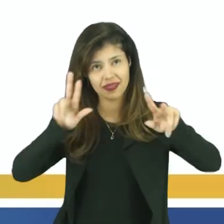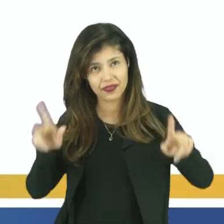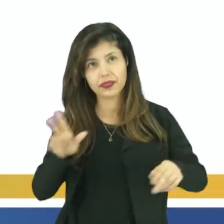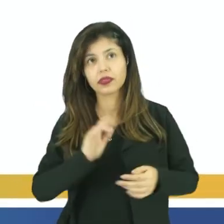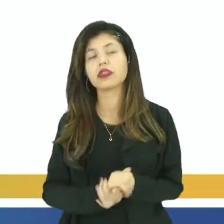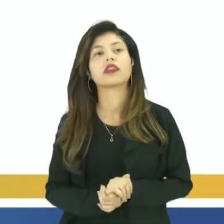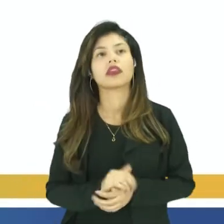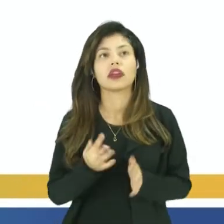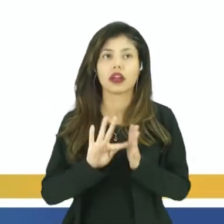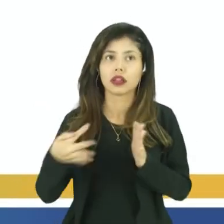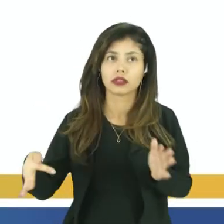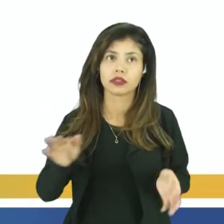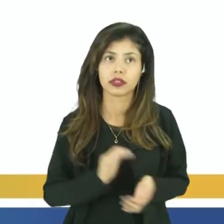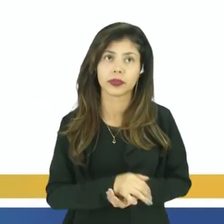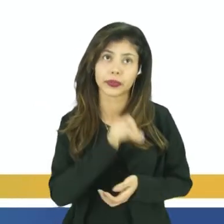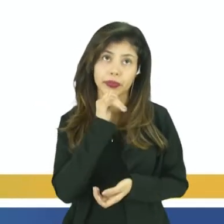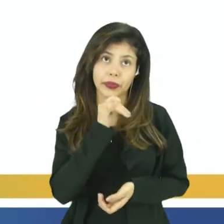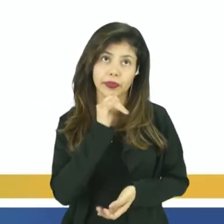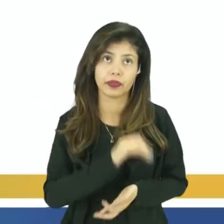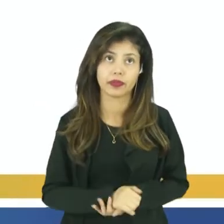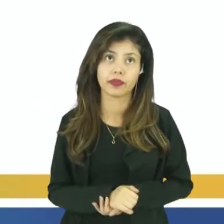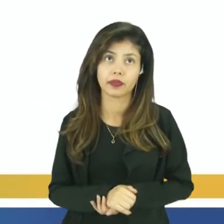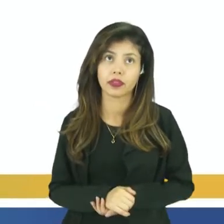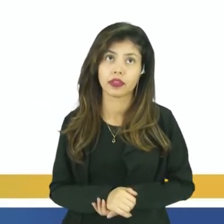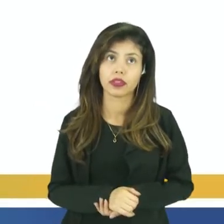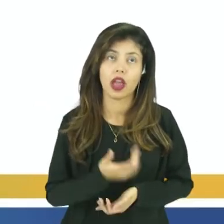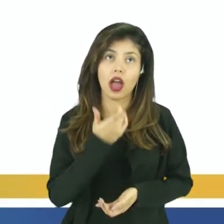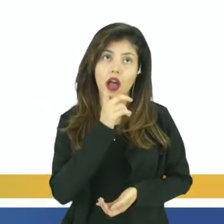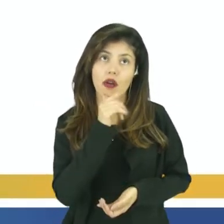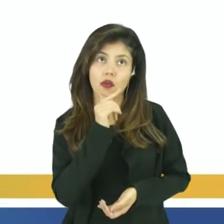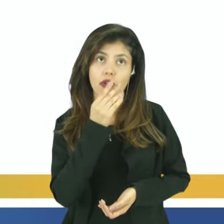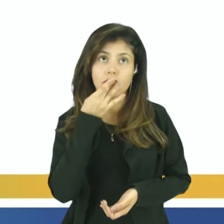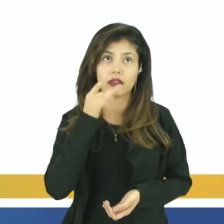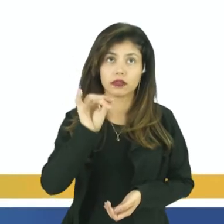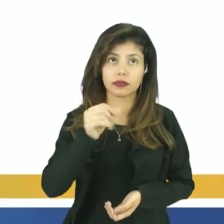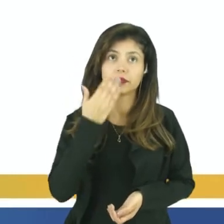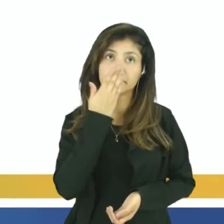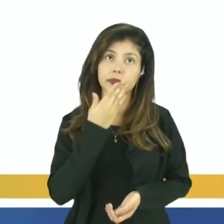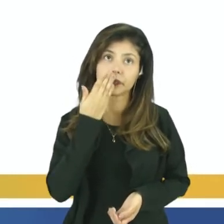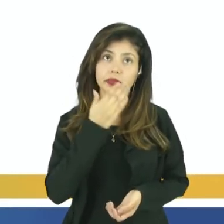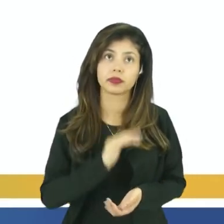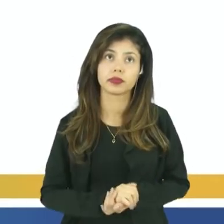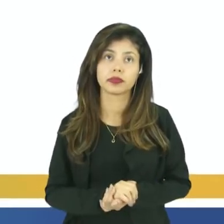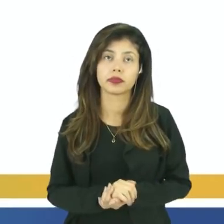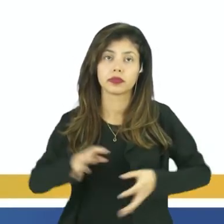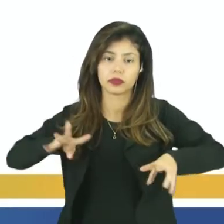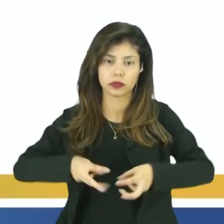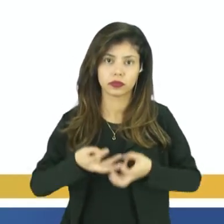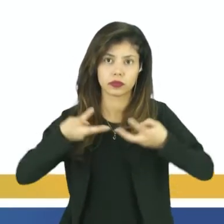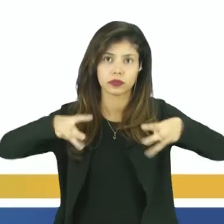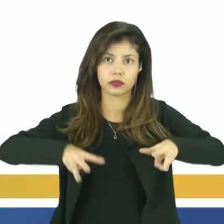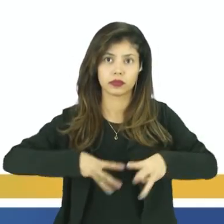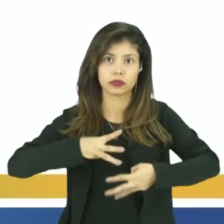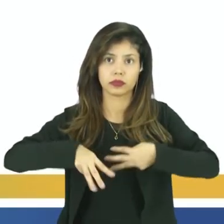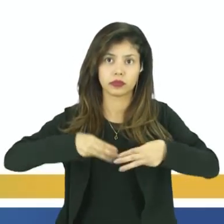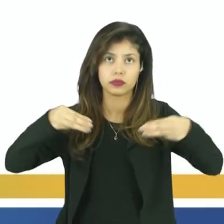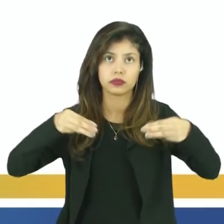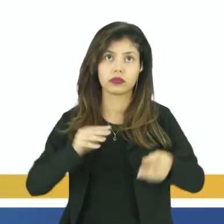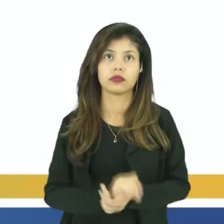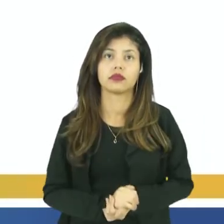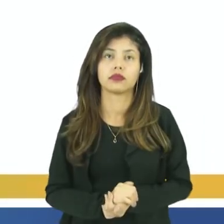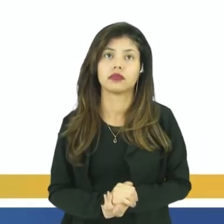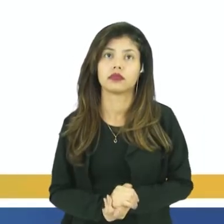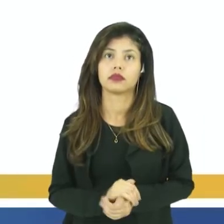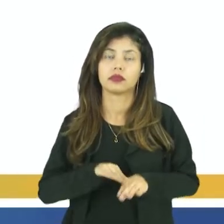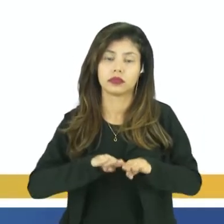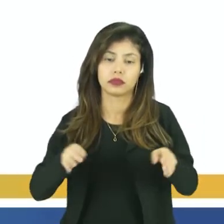várias funções, né? Por exemplo, de água e sal, de doce, de espaguete, de lasanha, de